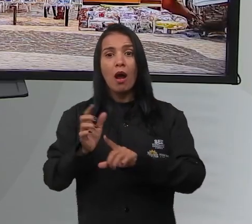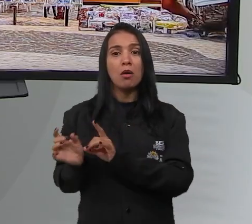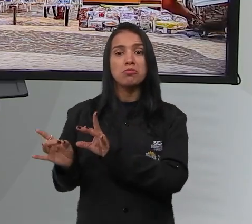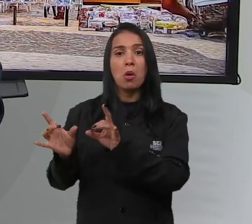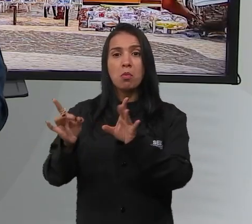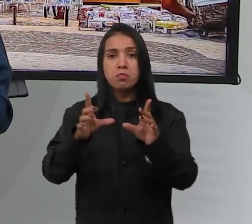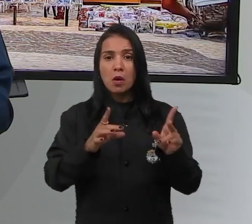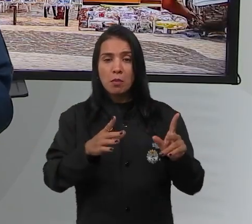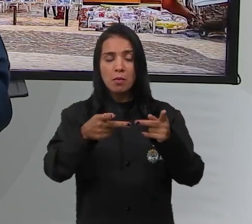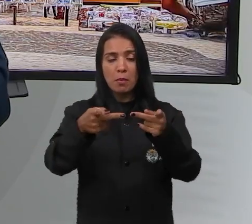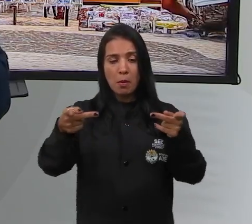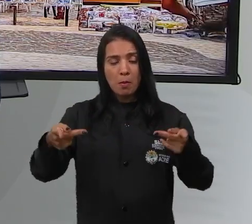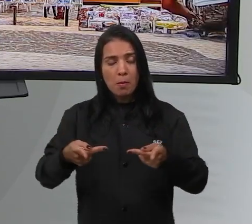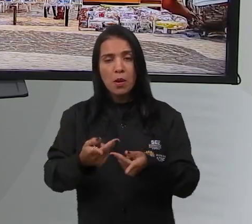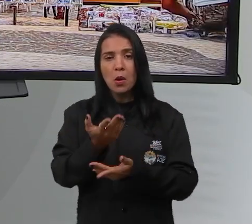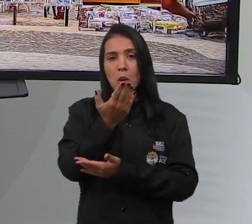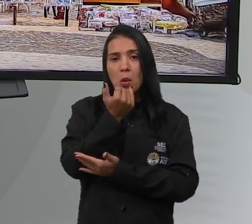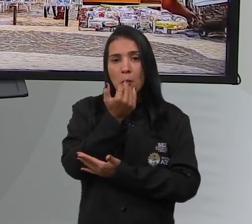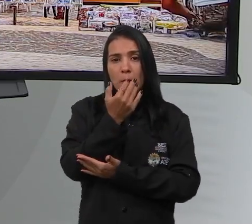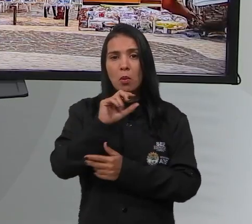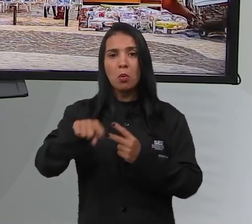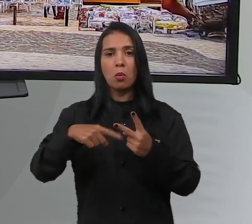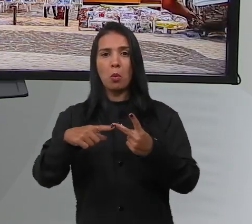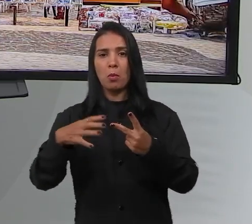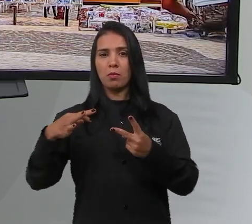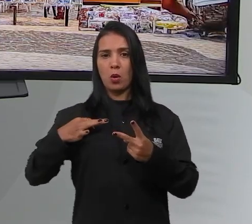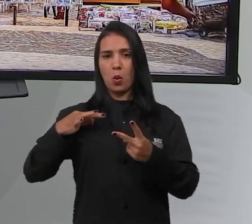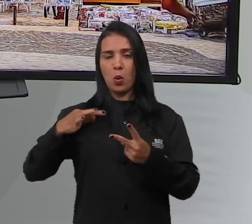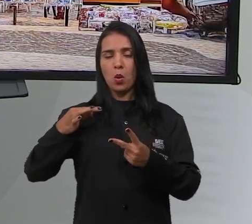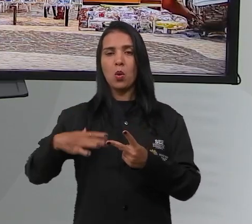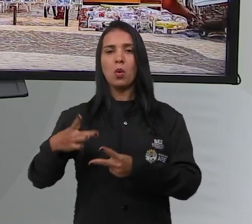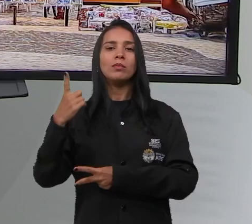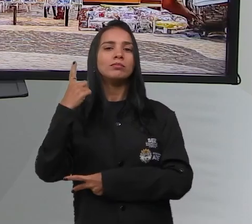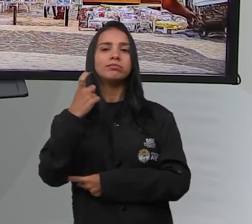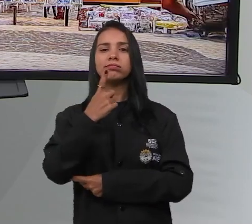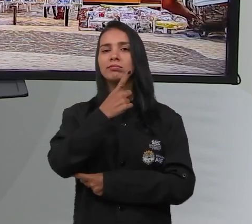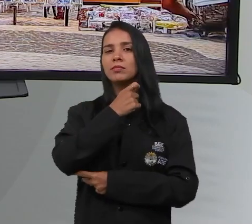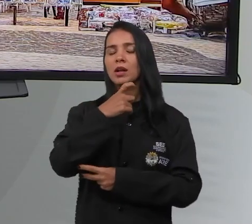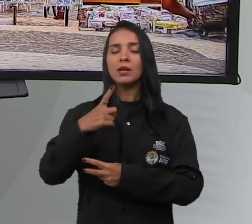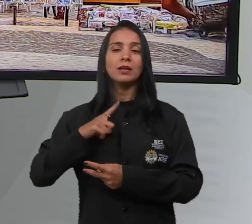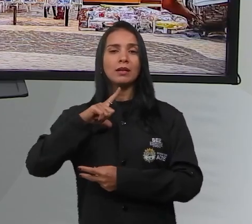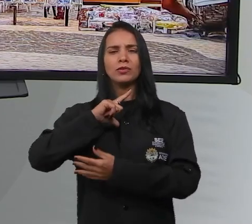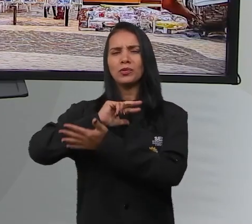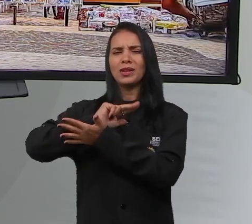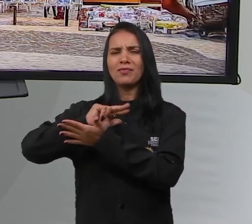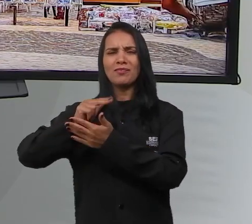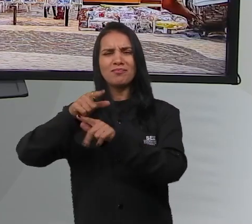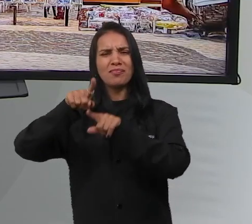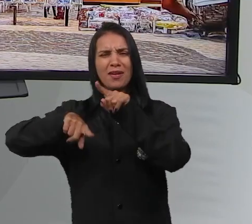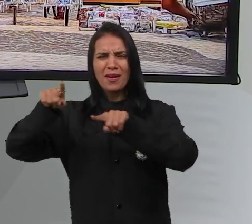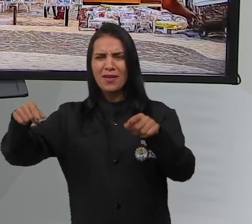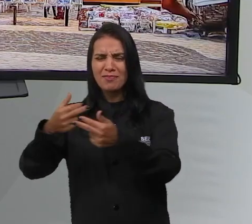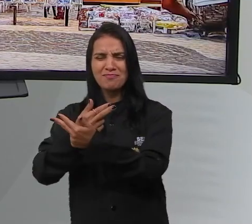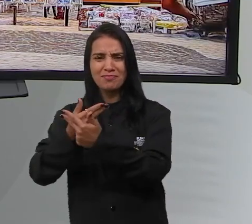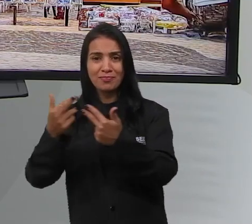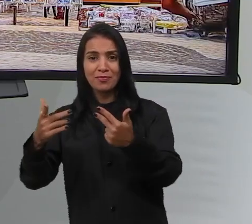levam roupas para vender, perfumes para vender, enfim, atuam nas duas